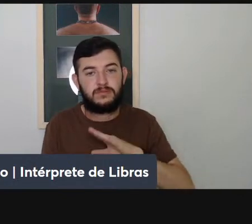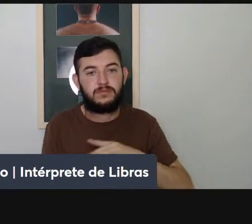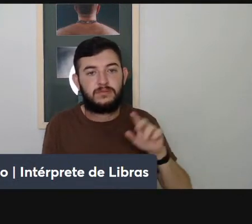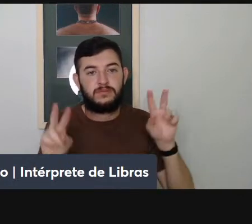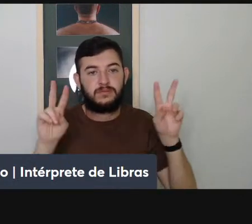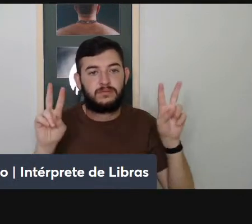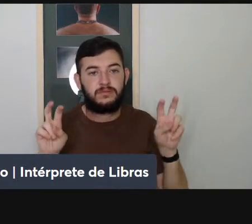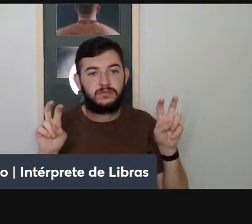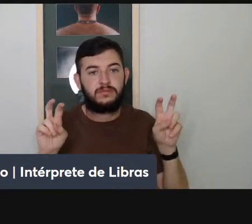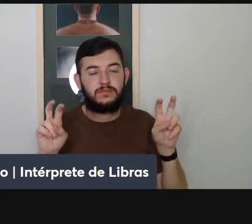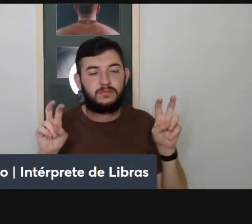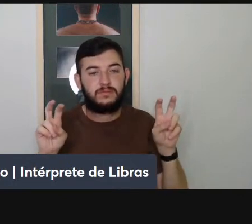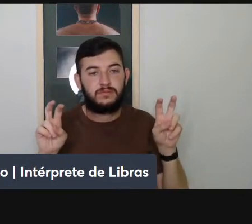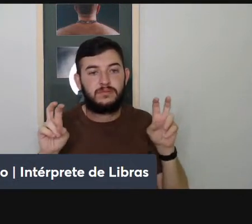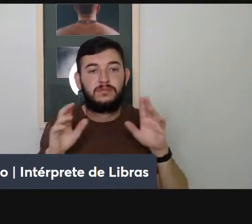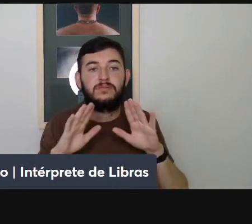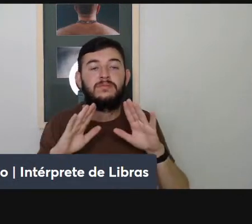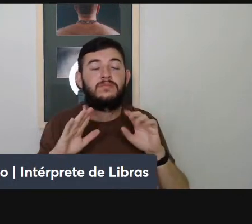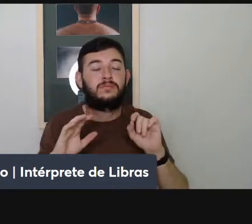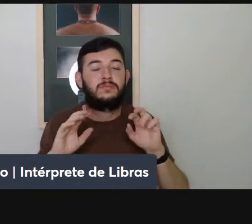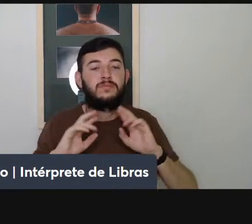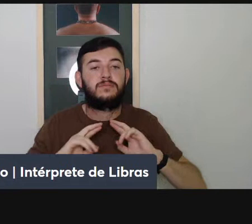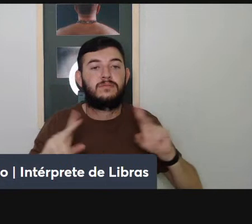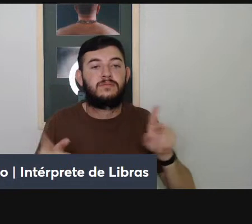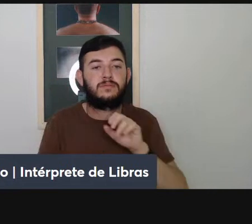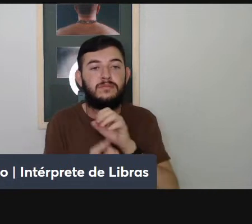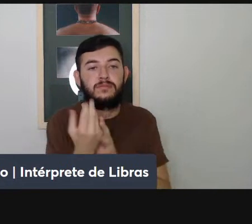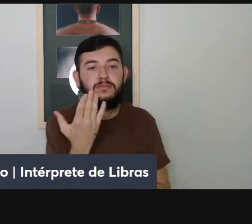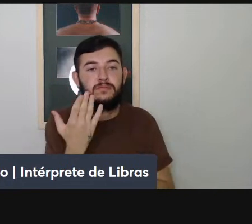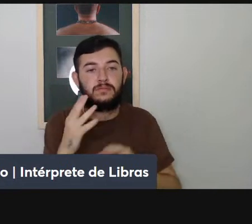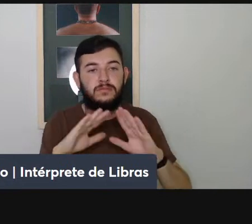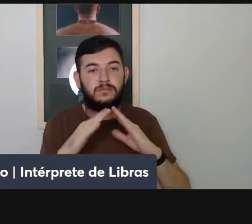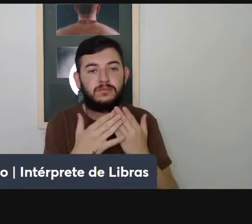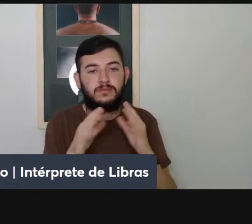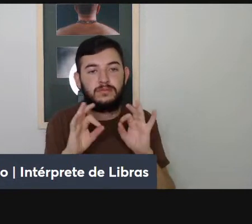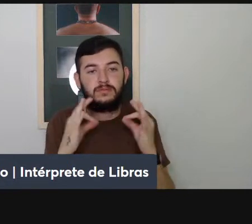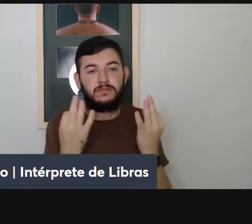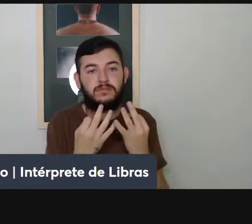Diferença, Escolas, Famílias e Divisão Social, né?